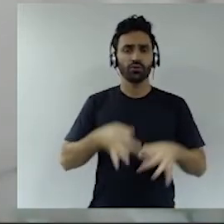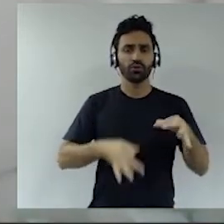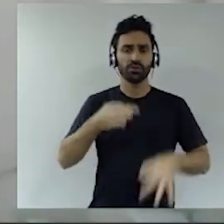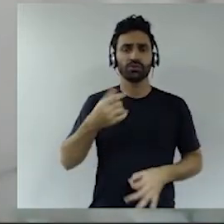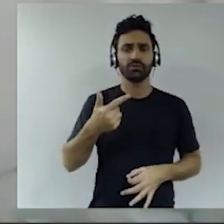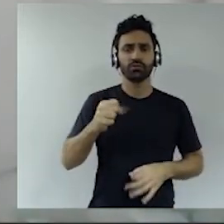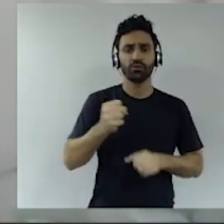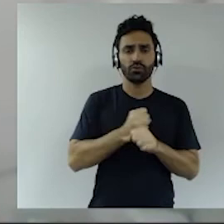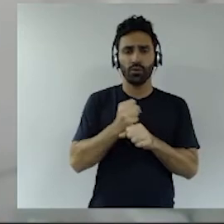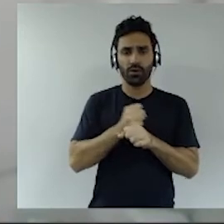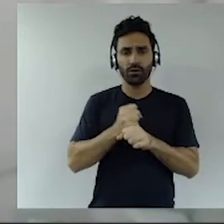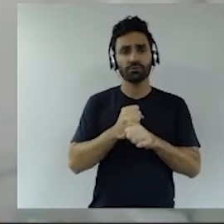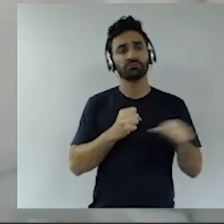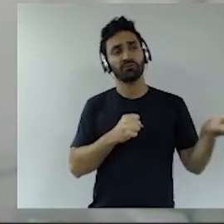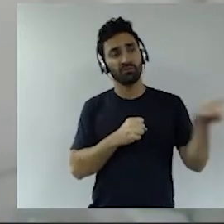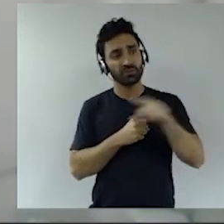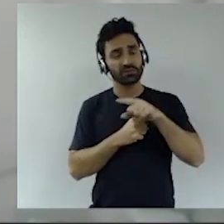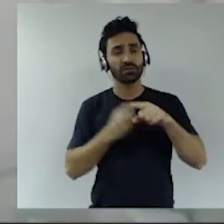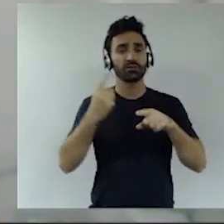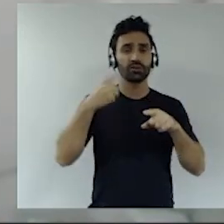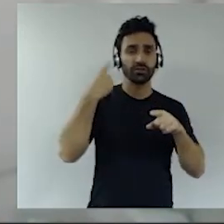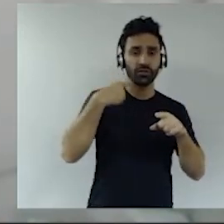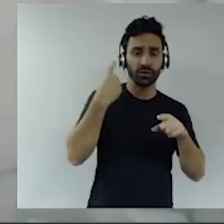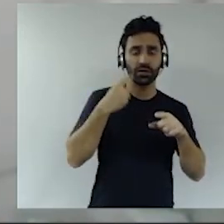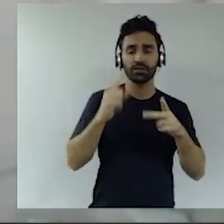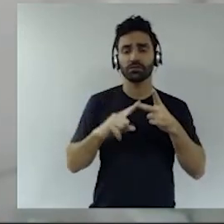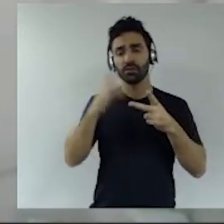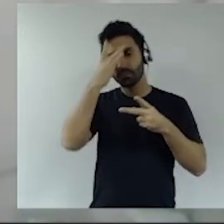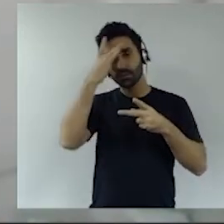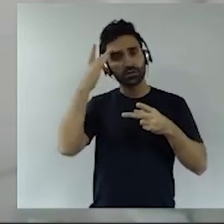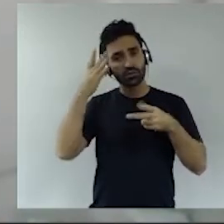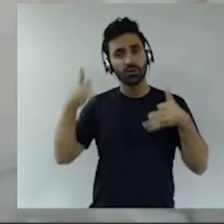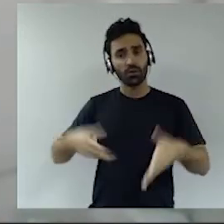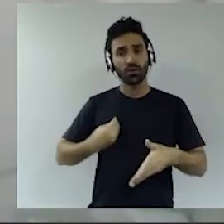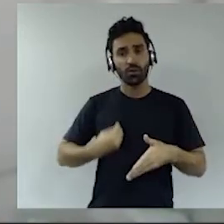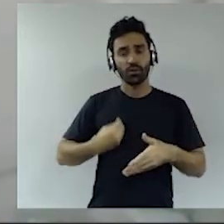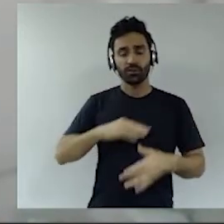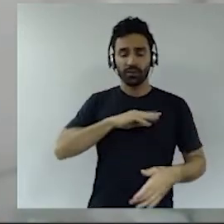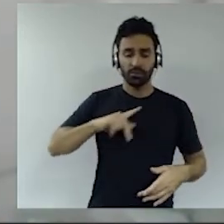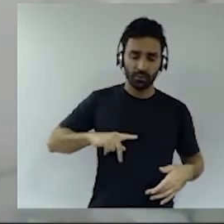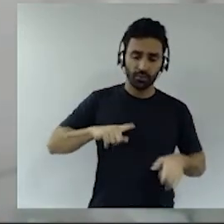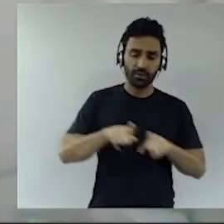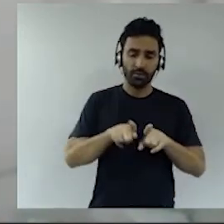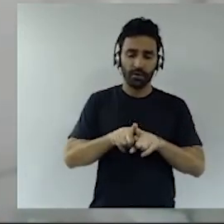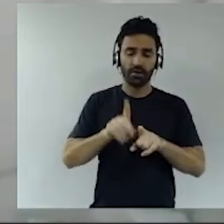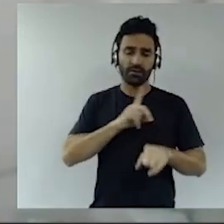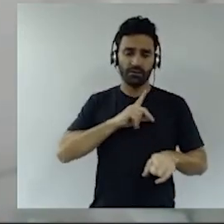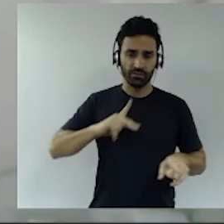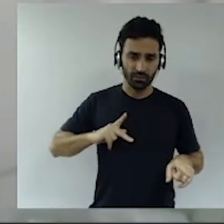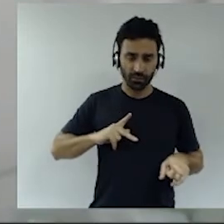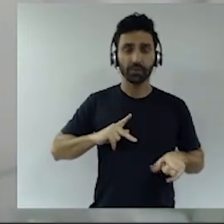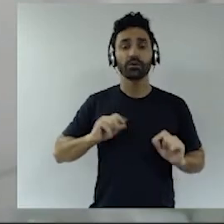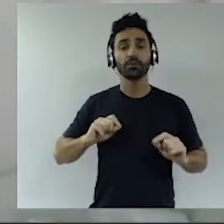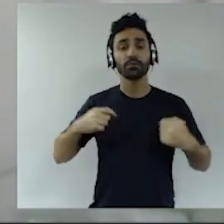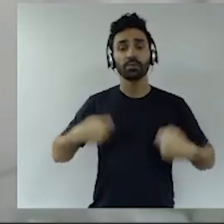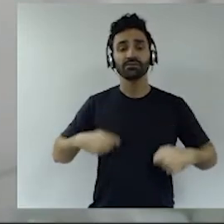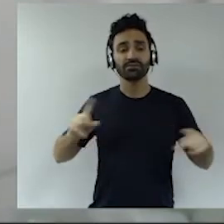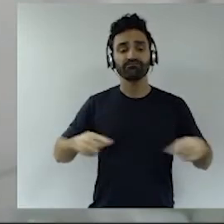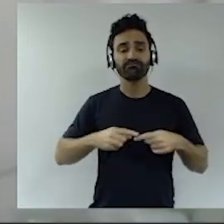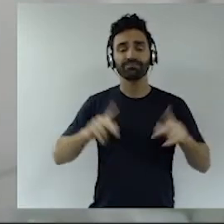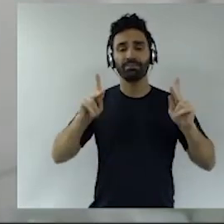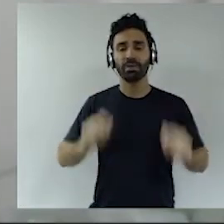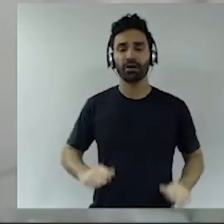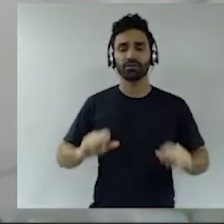de vocês, advogados, doutor Rafael, dos membros do Ministério Público e da Defensoria, sermos pacificadores